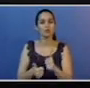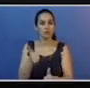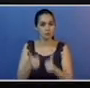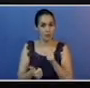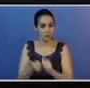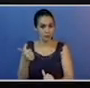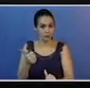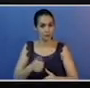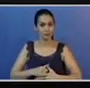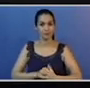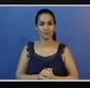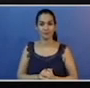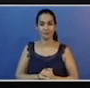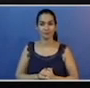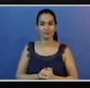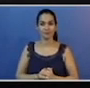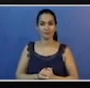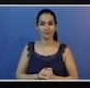bicicletas.